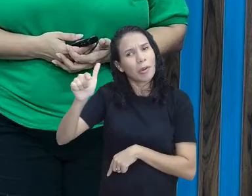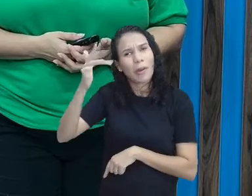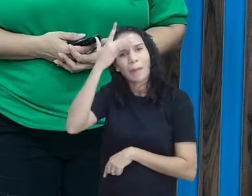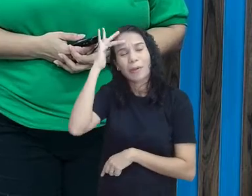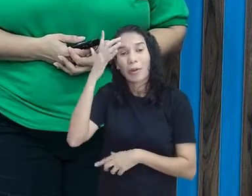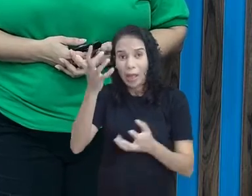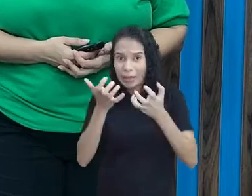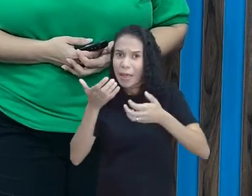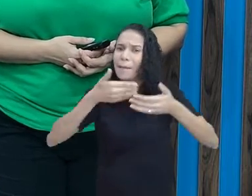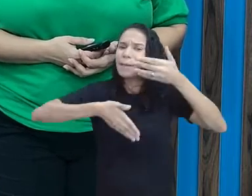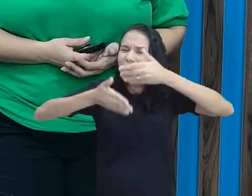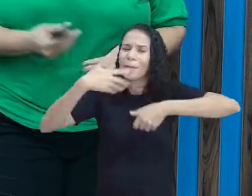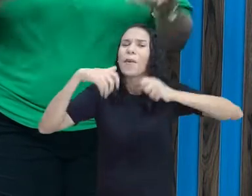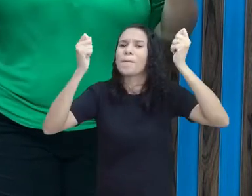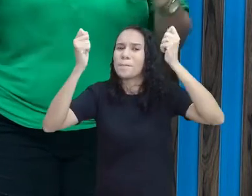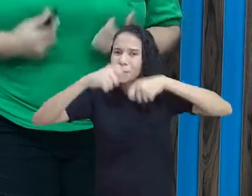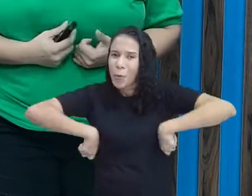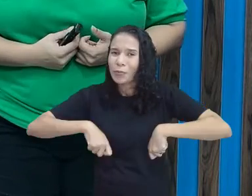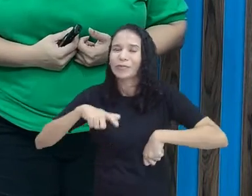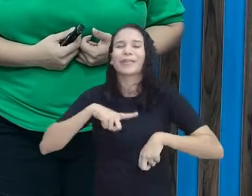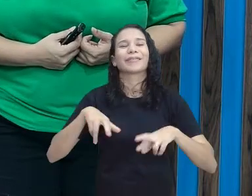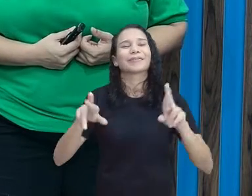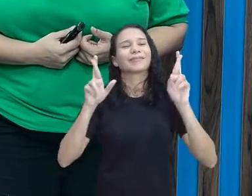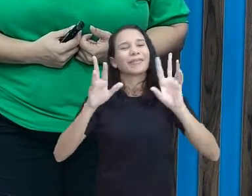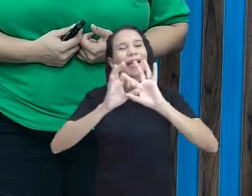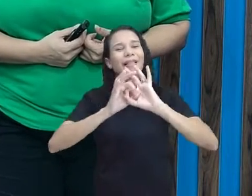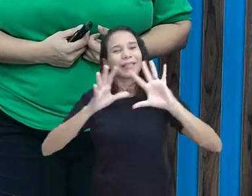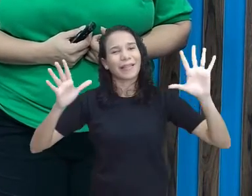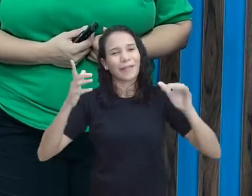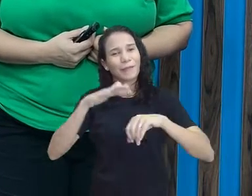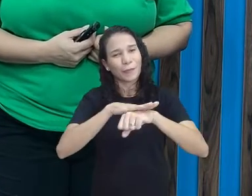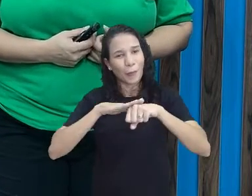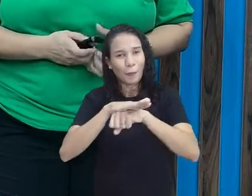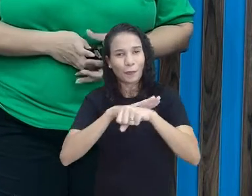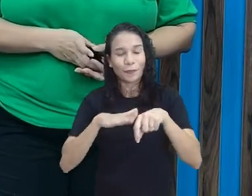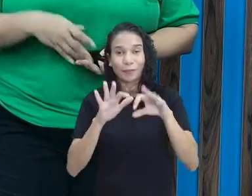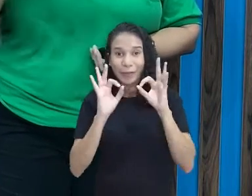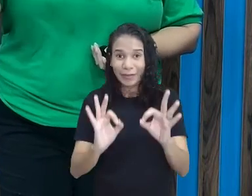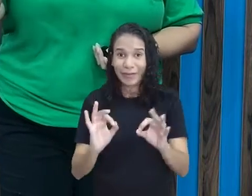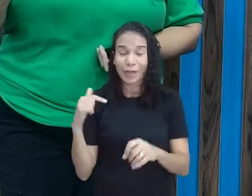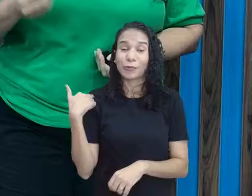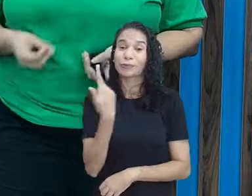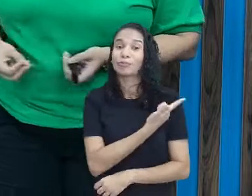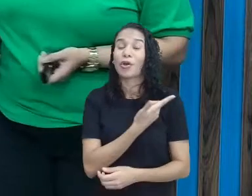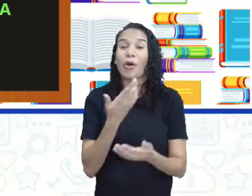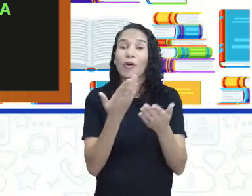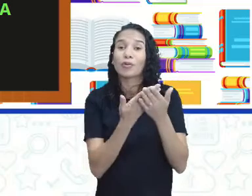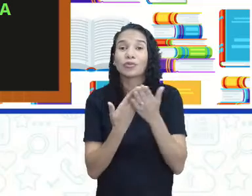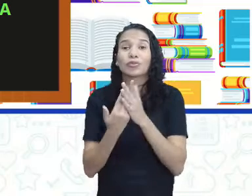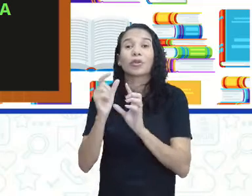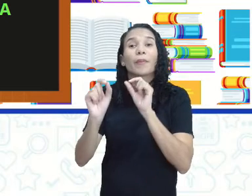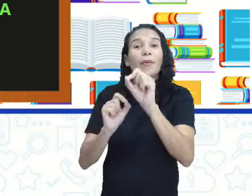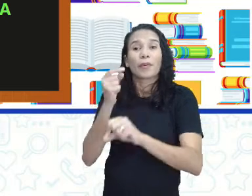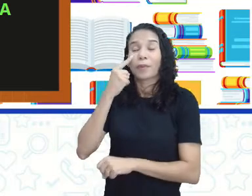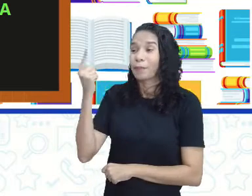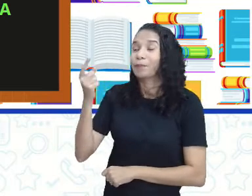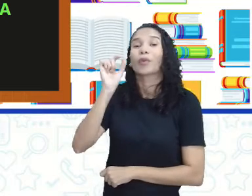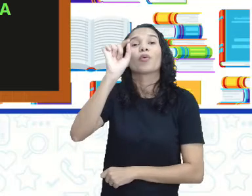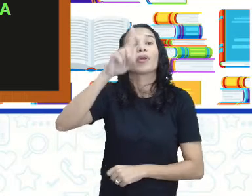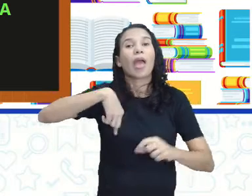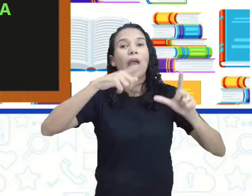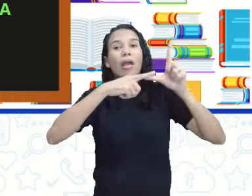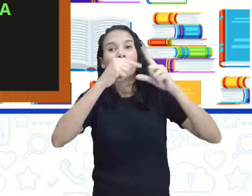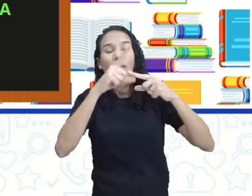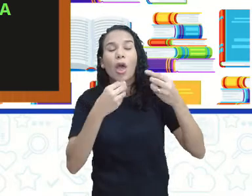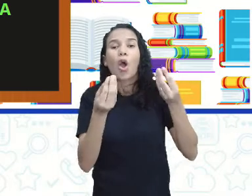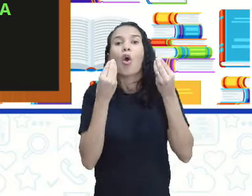quando quiserem participar da nossa aula, estejam super à vontade para conversar com a gente, tá certo? Então, nós vimos hoje aqui, ó, o que são